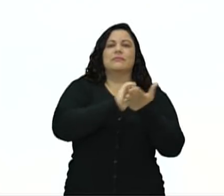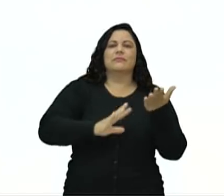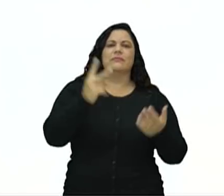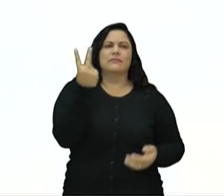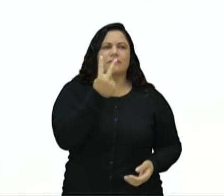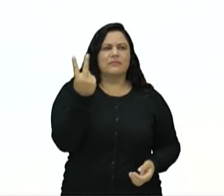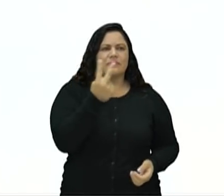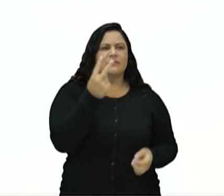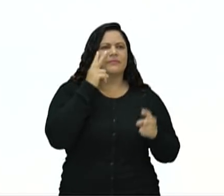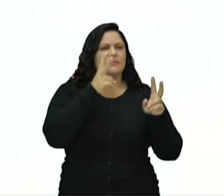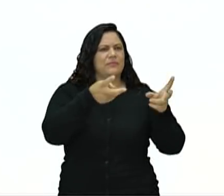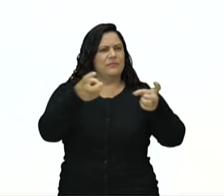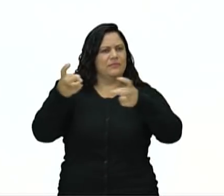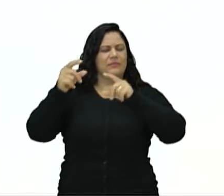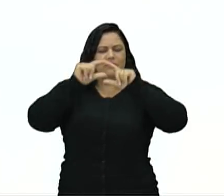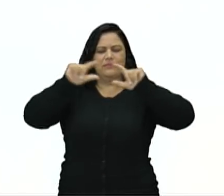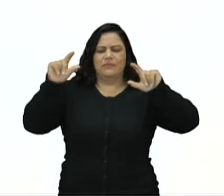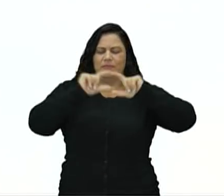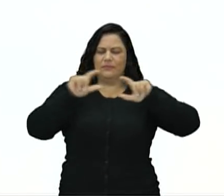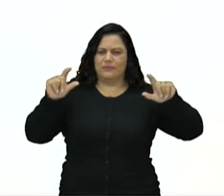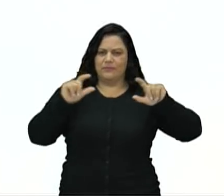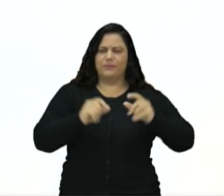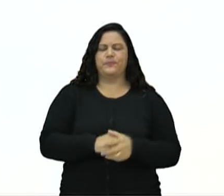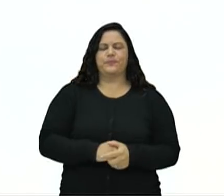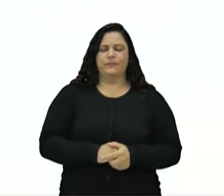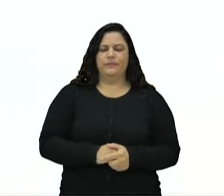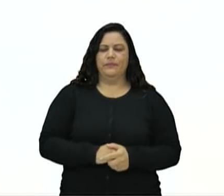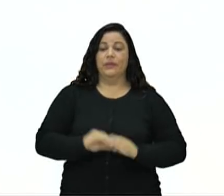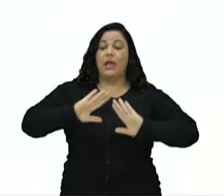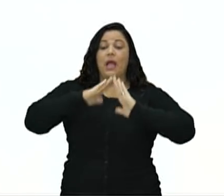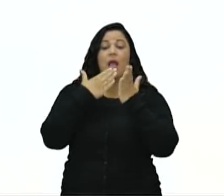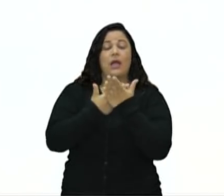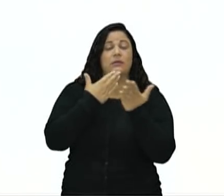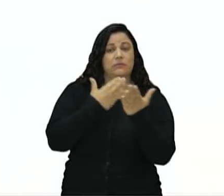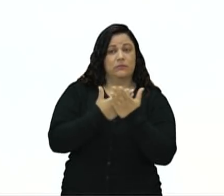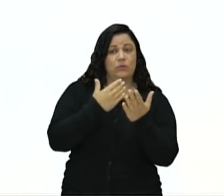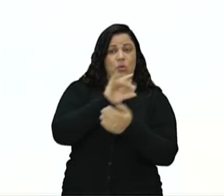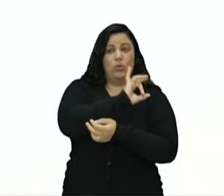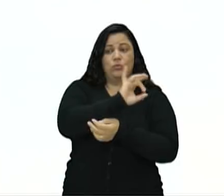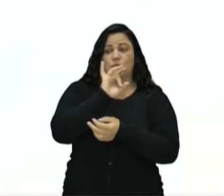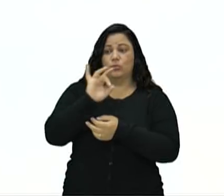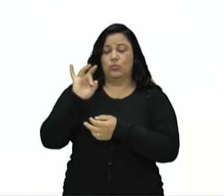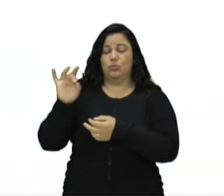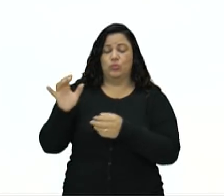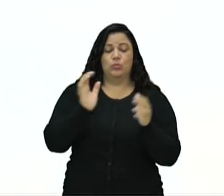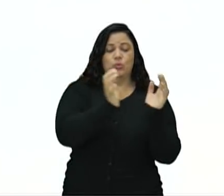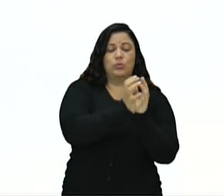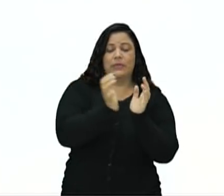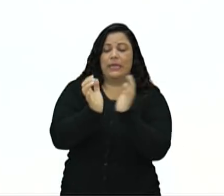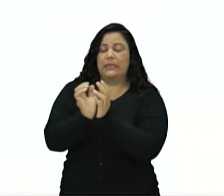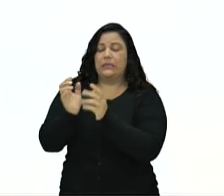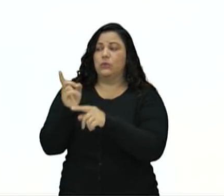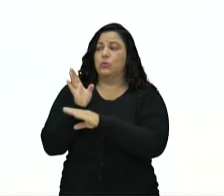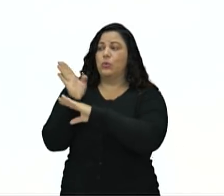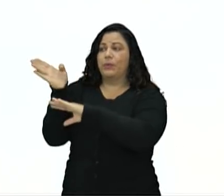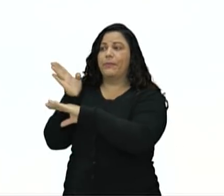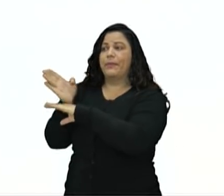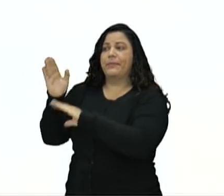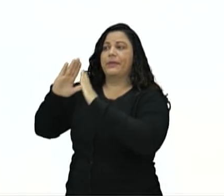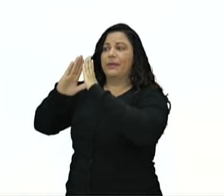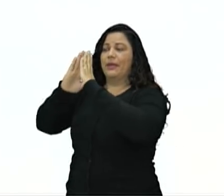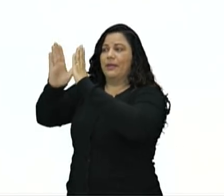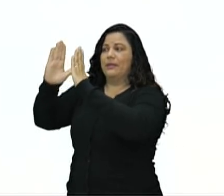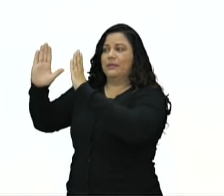Na escola, tinha o dia de cada turma ir à biblioteca. Lembro-me de como era a tia da sala de leitura. Sua